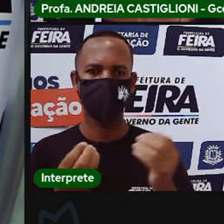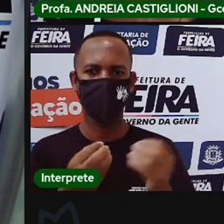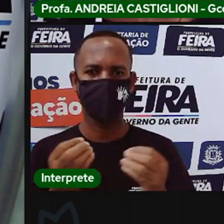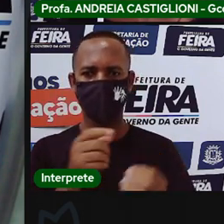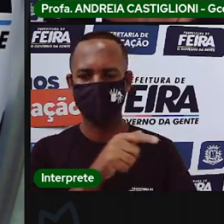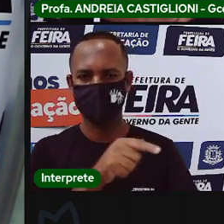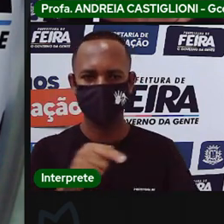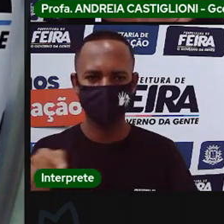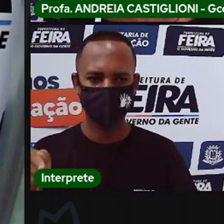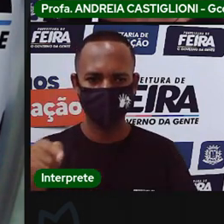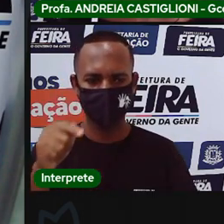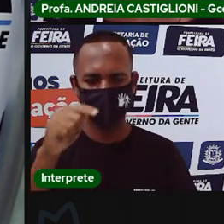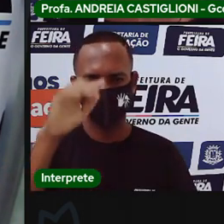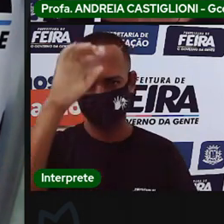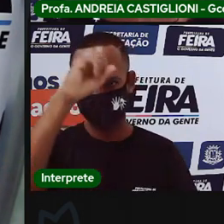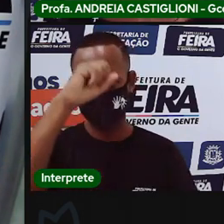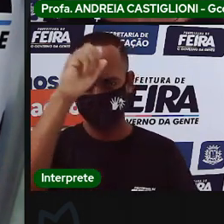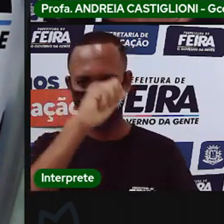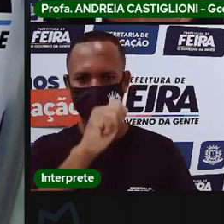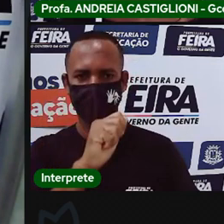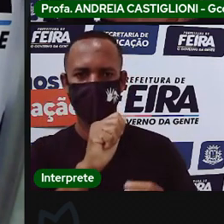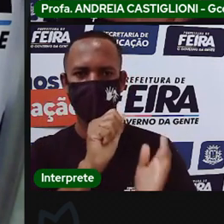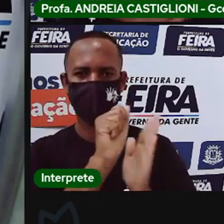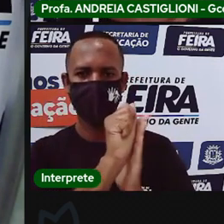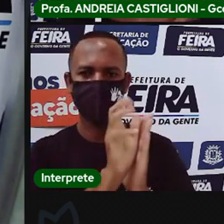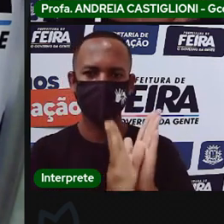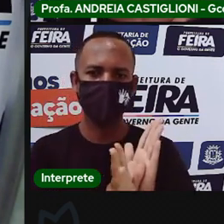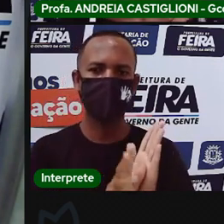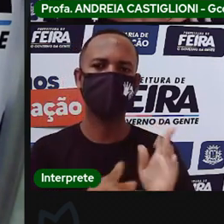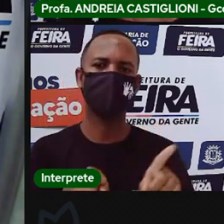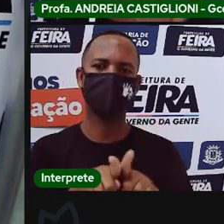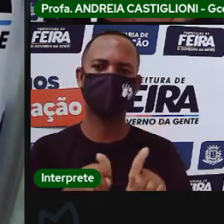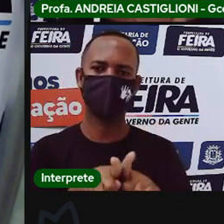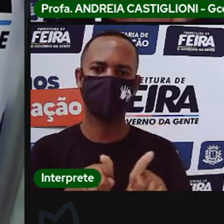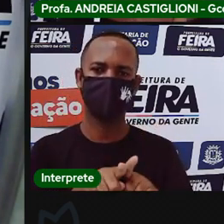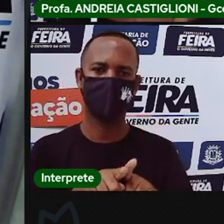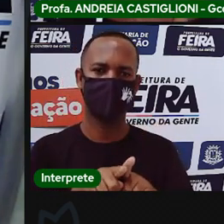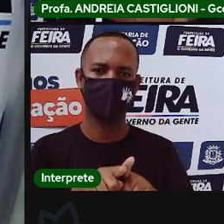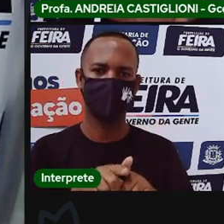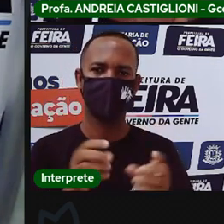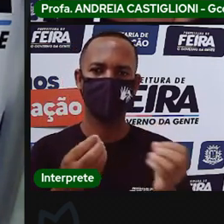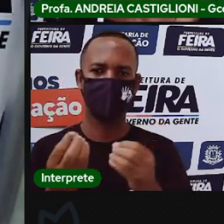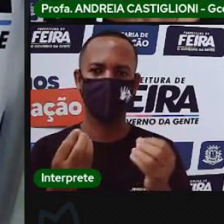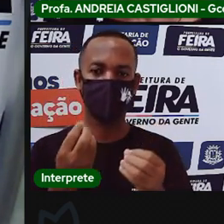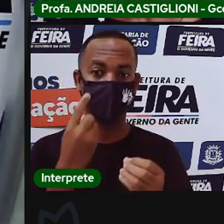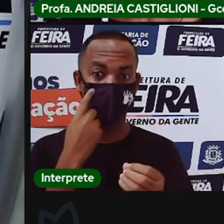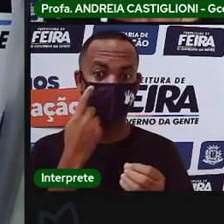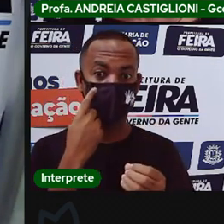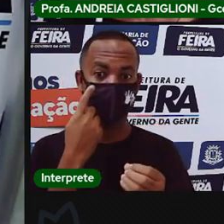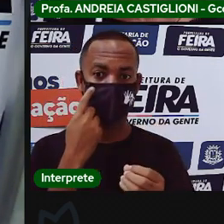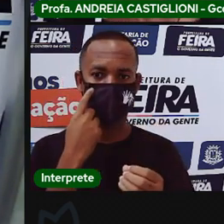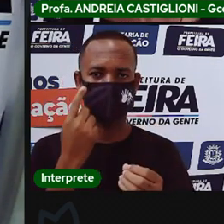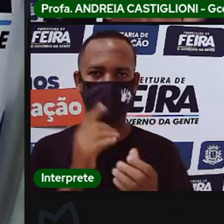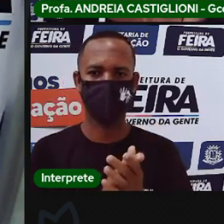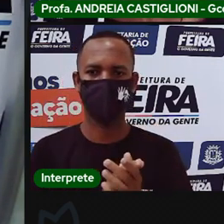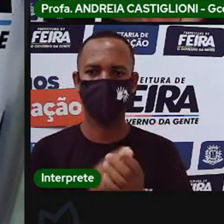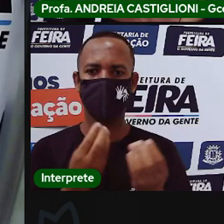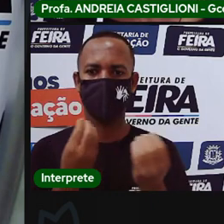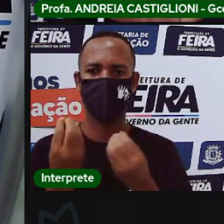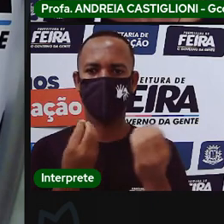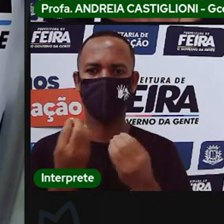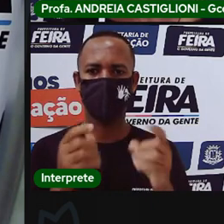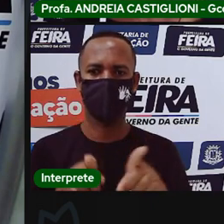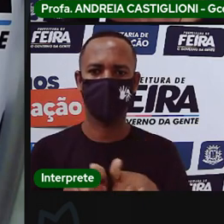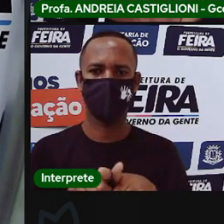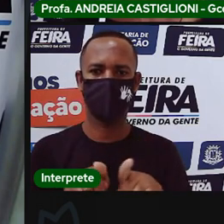essa semana. Eles receberam atividades e aqui a gente vai fazer um challenge ao vivo para eles, tá? Olha só. Para eles engajarem também.